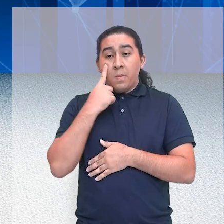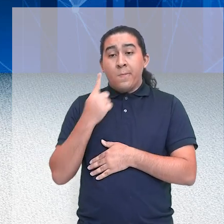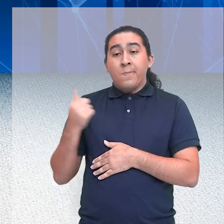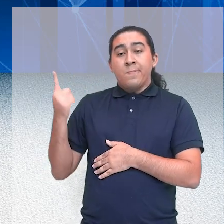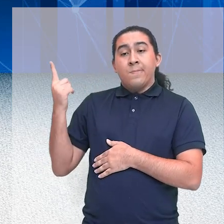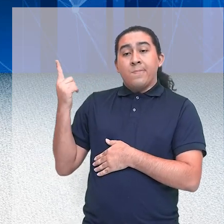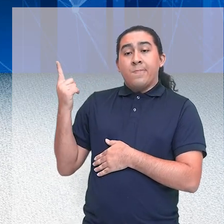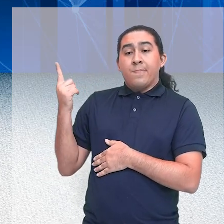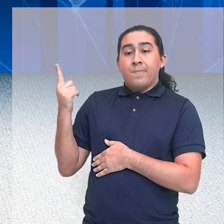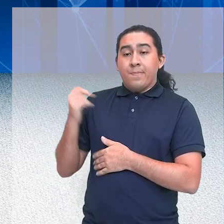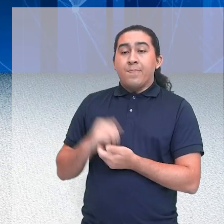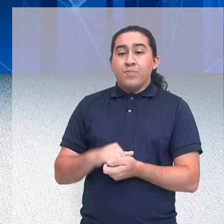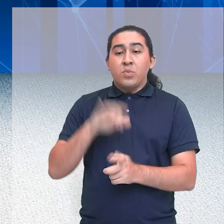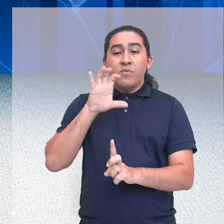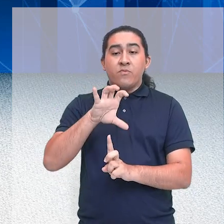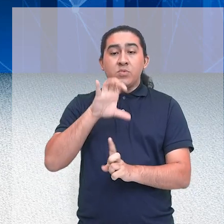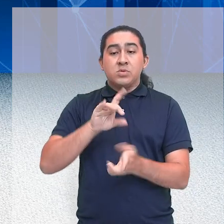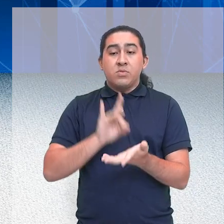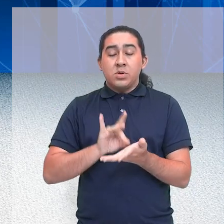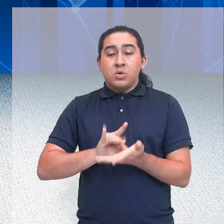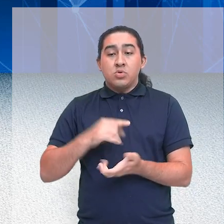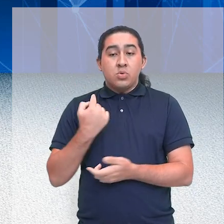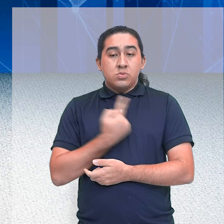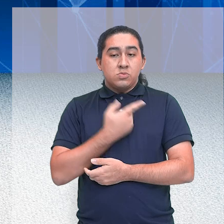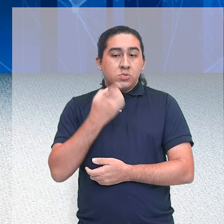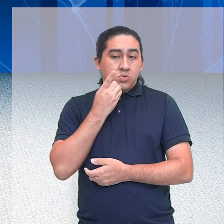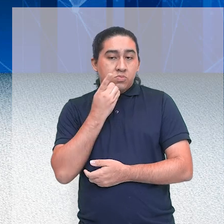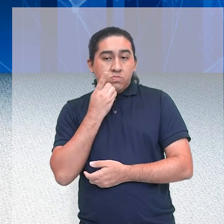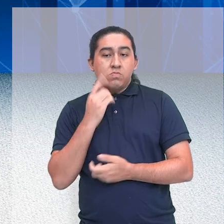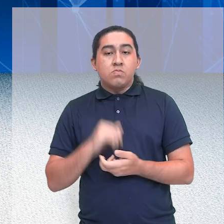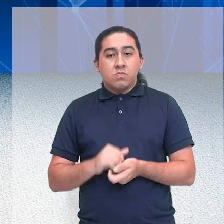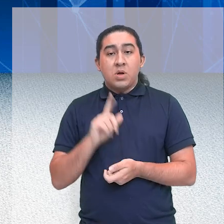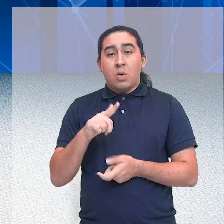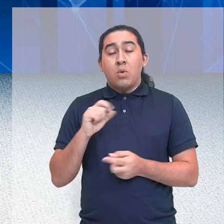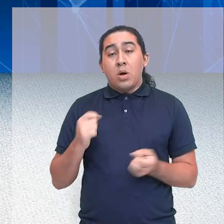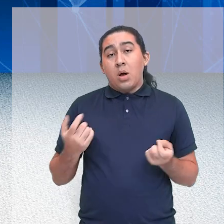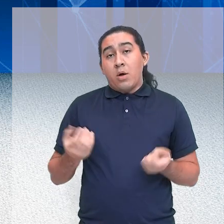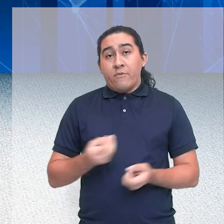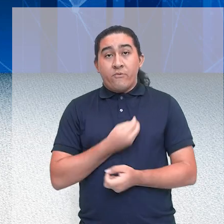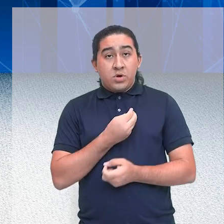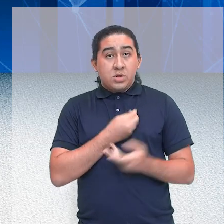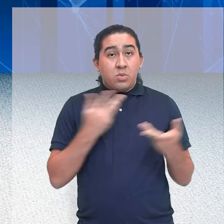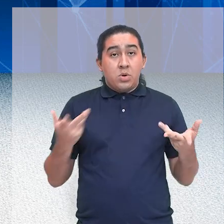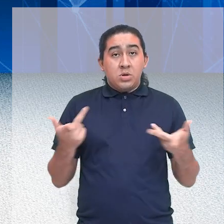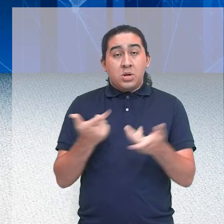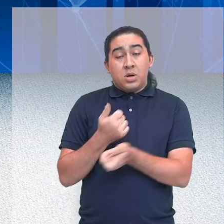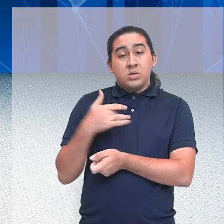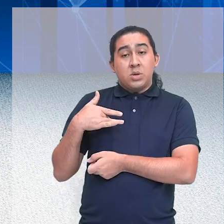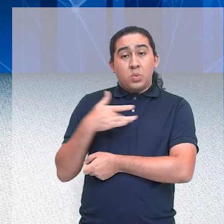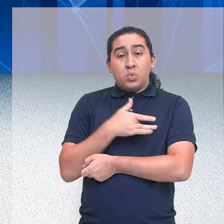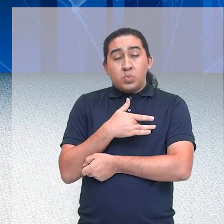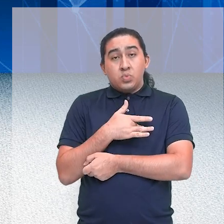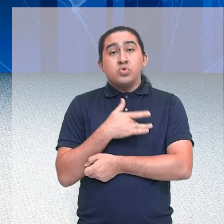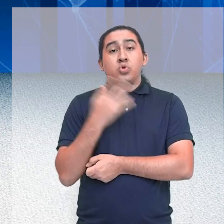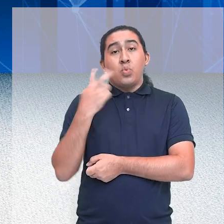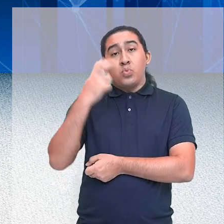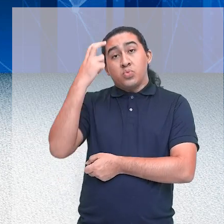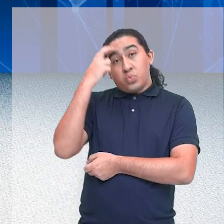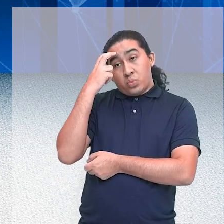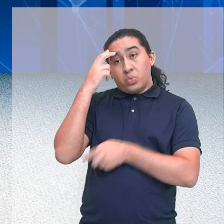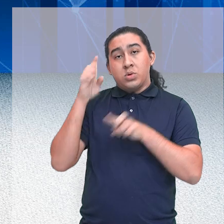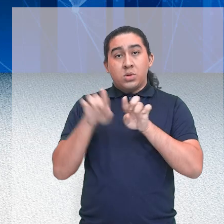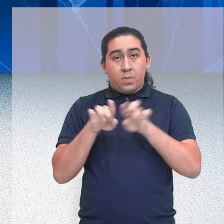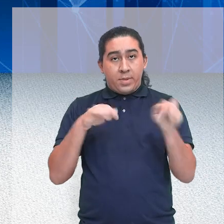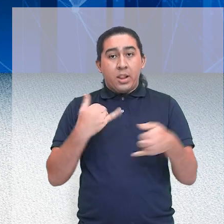vão impactar aí no nosso dia a dia, na questão da qualidade de vida, da saúde, da cultura